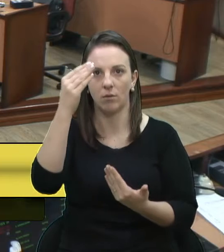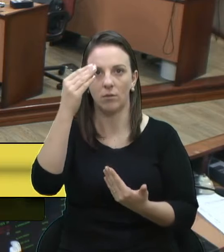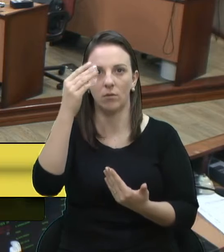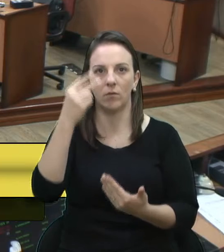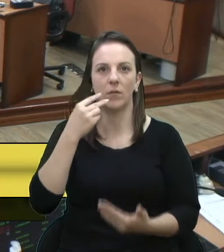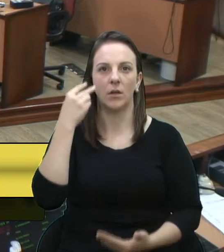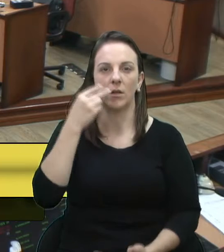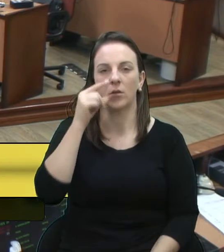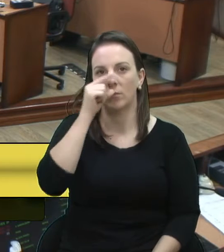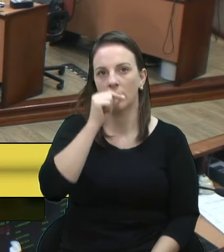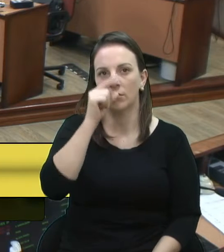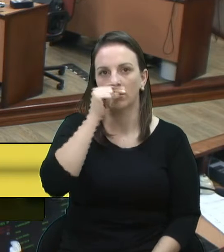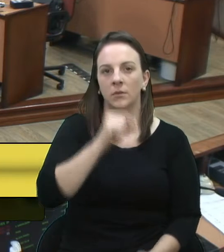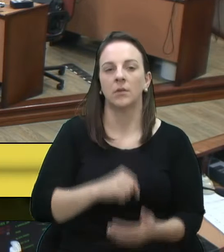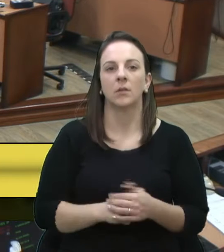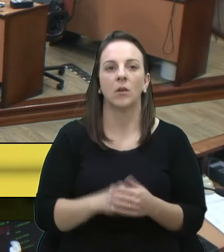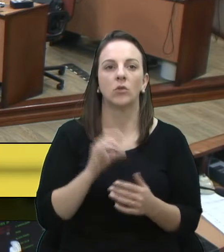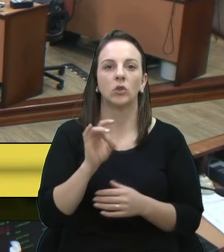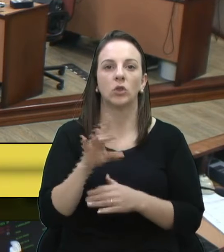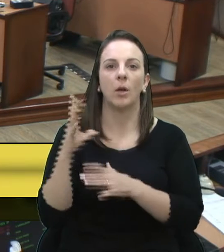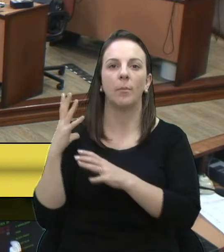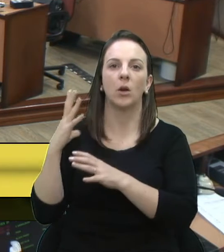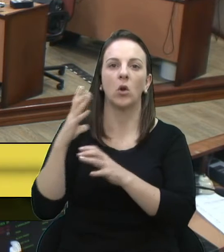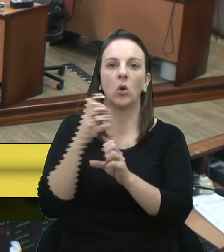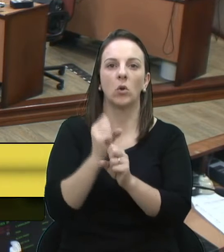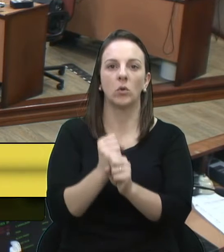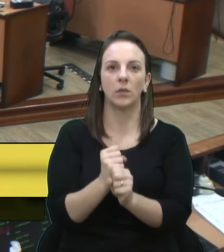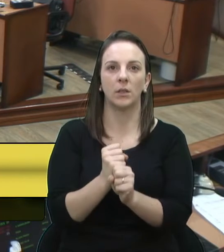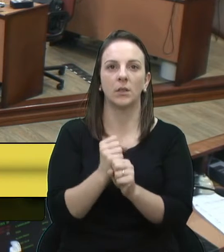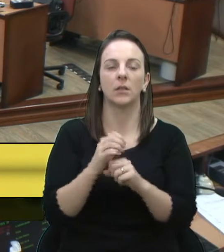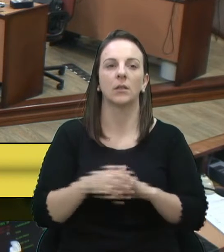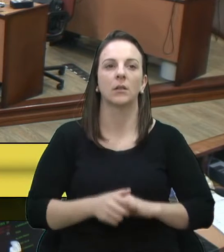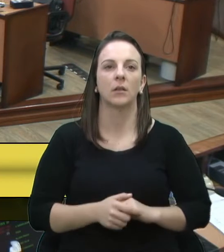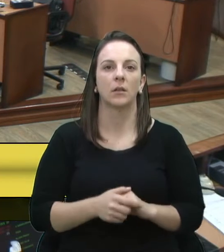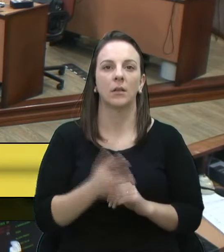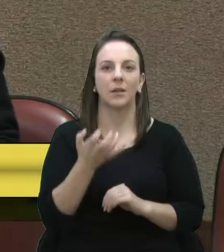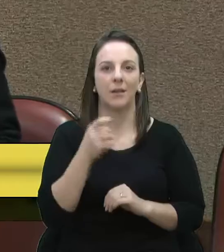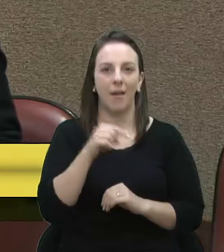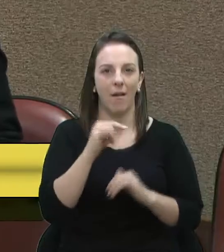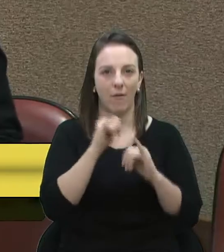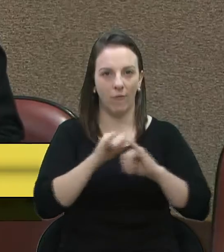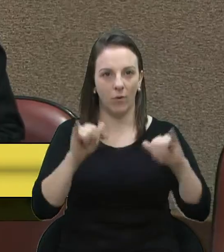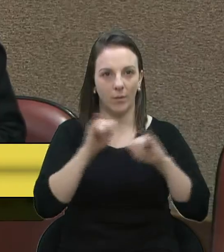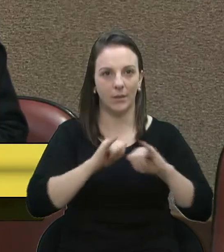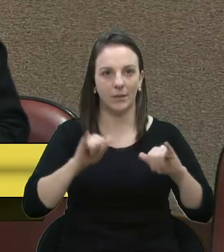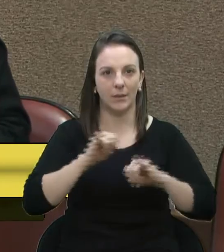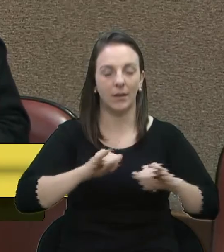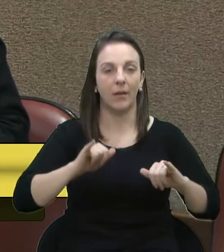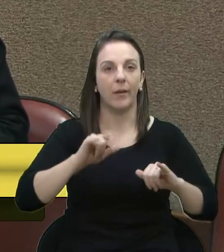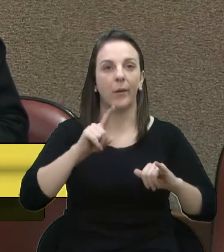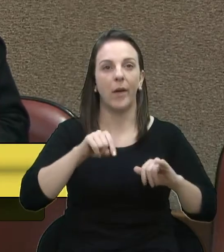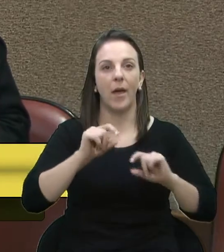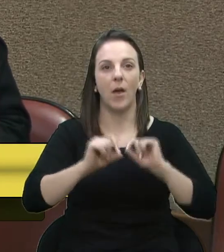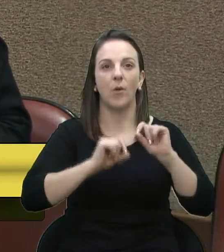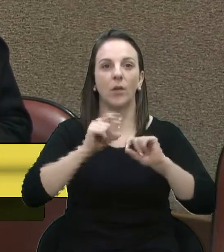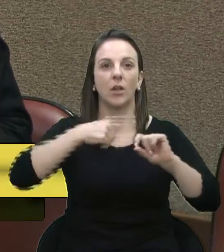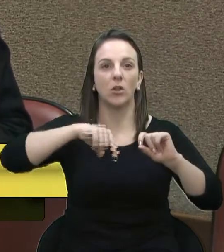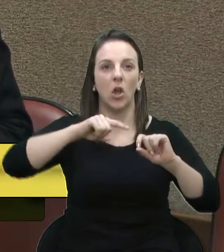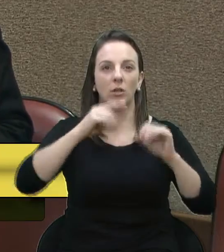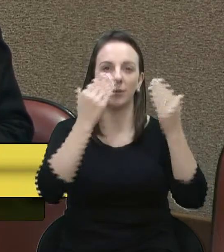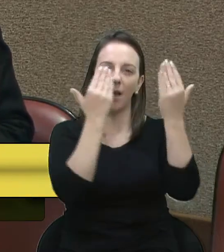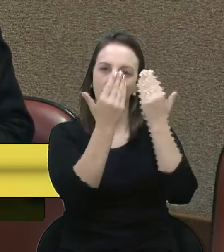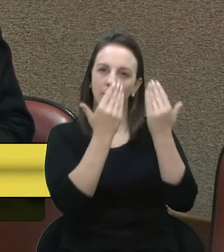líder do Progressistas. Então, só para concluir, eu queria deixar, então, essa informação aí, né, que é o que a gente, analisando com